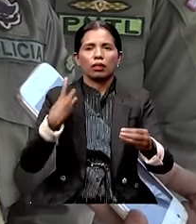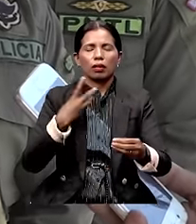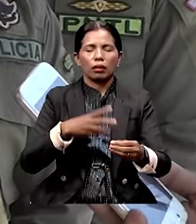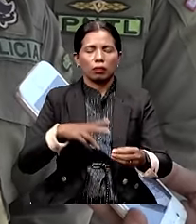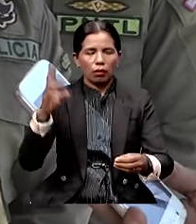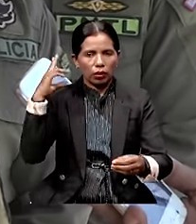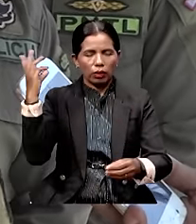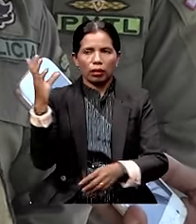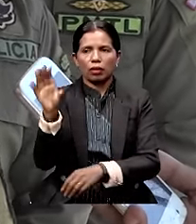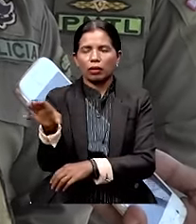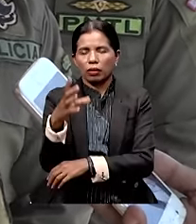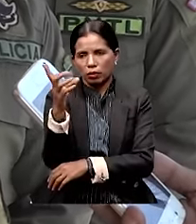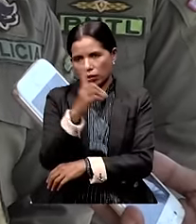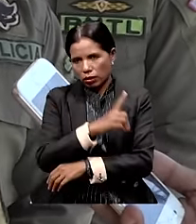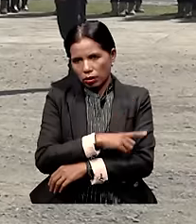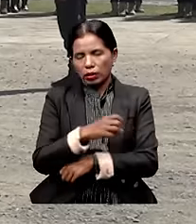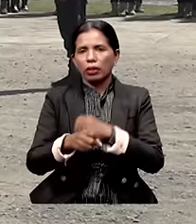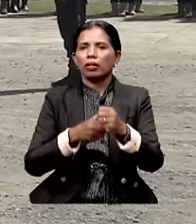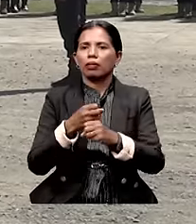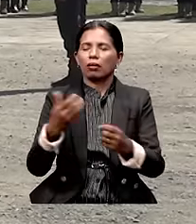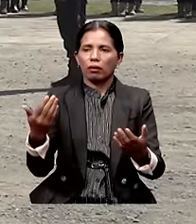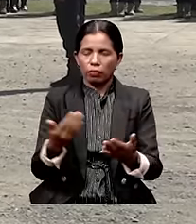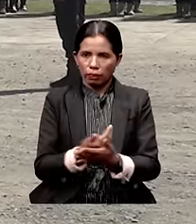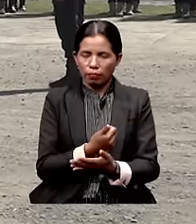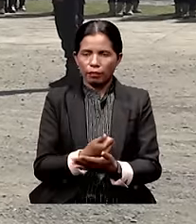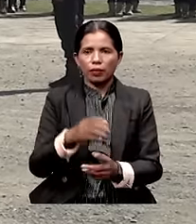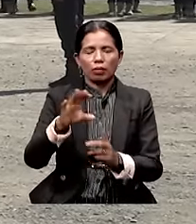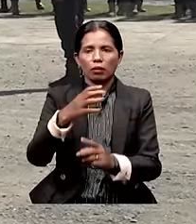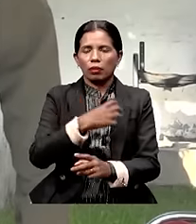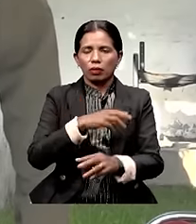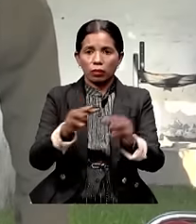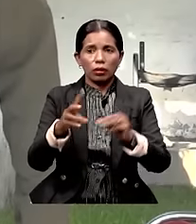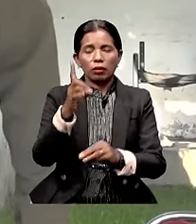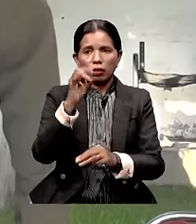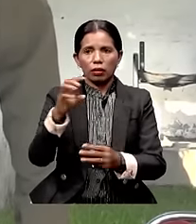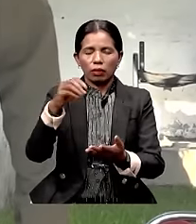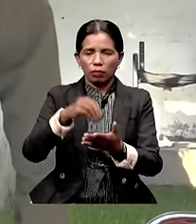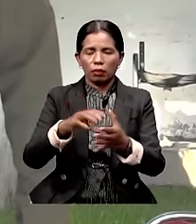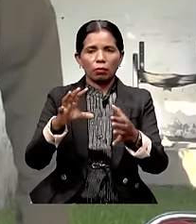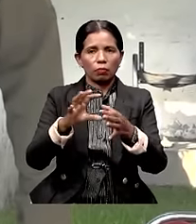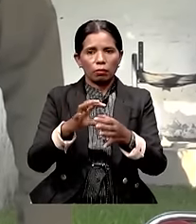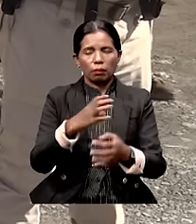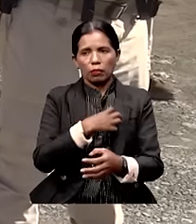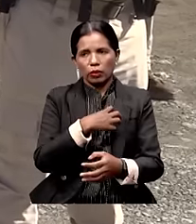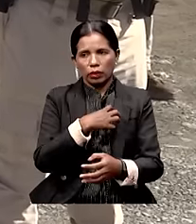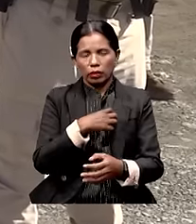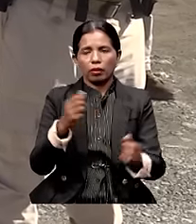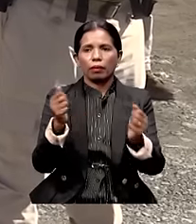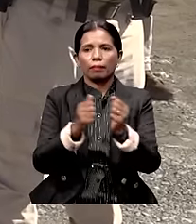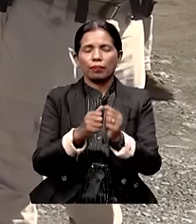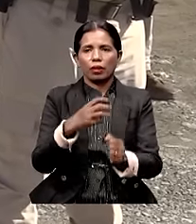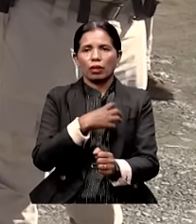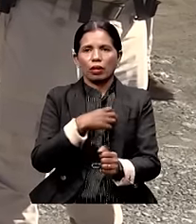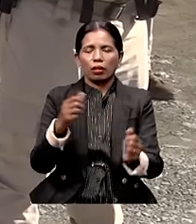lorong natal hotin am faun nian. Comando Penetele Município de Ili coloca membro polícia ato estolorese, inclui membro unidade